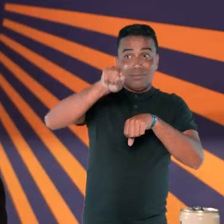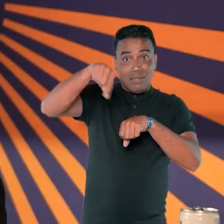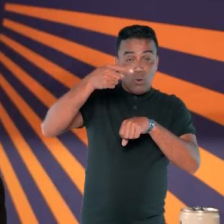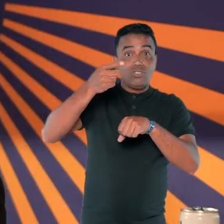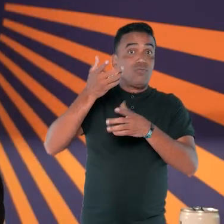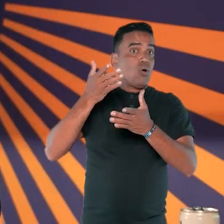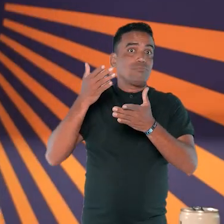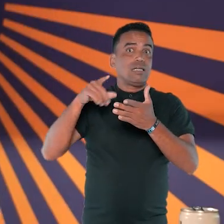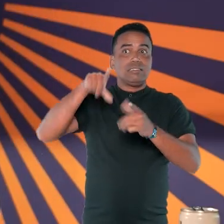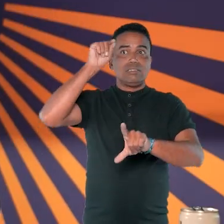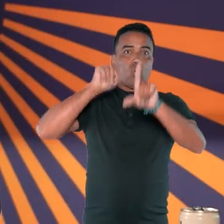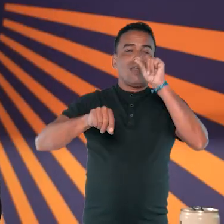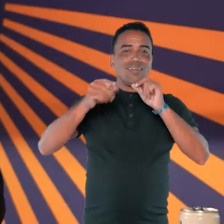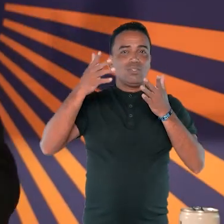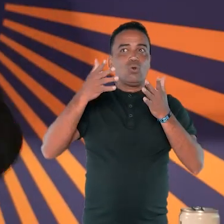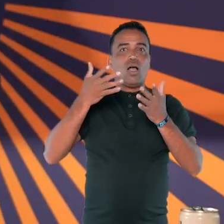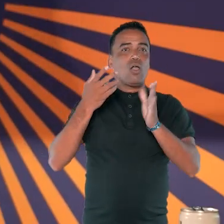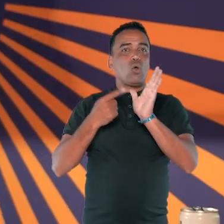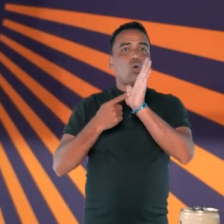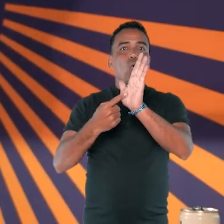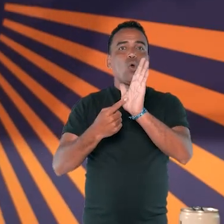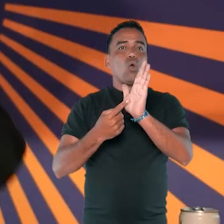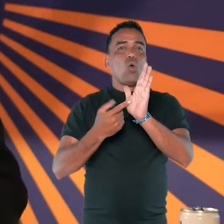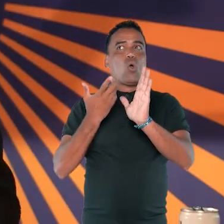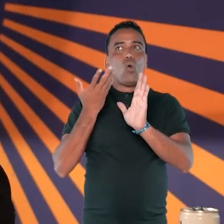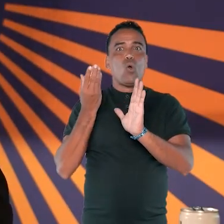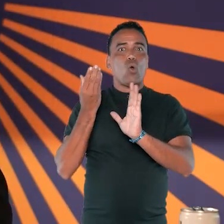constituintes, colocaram para tocar no